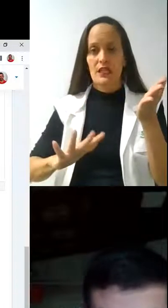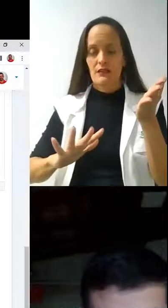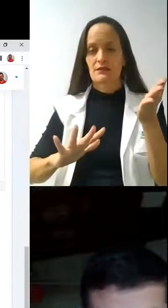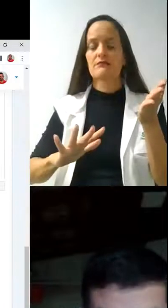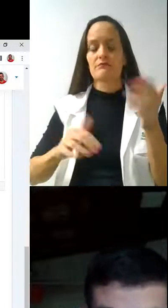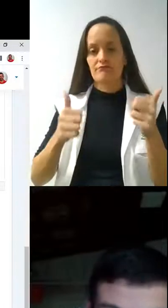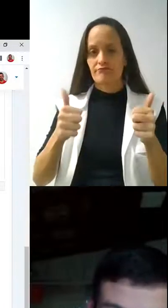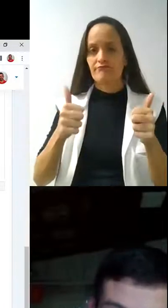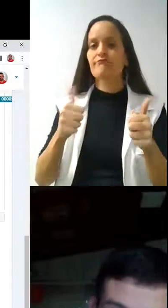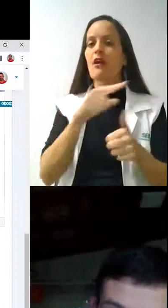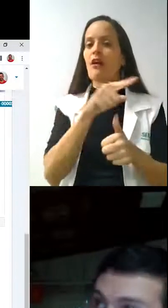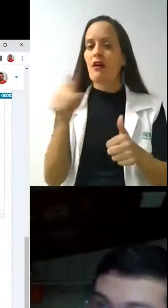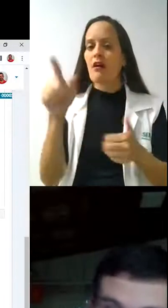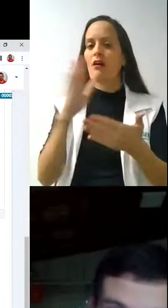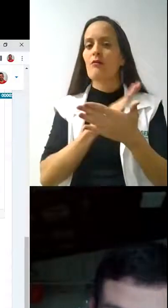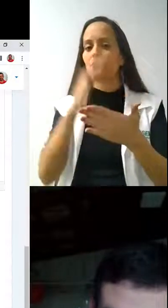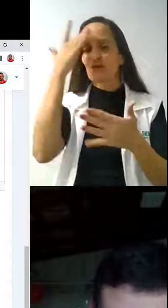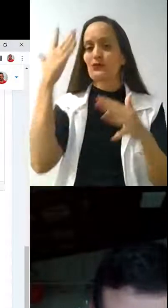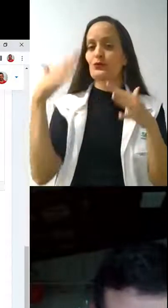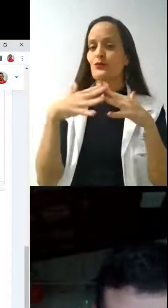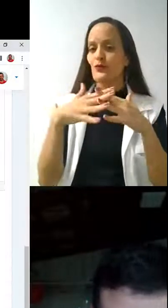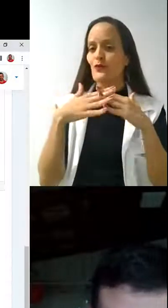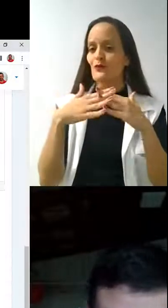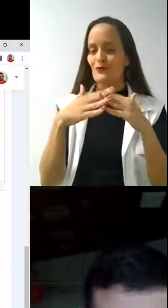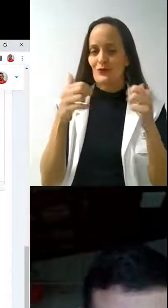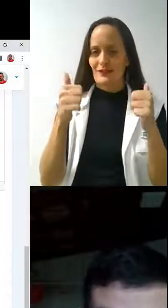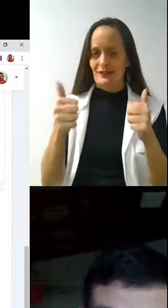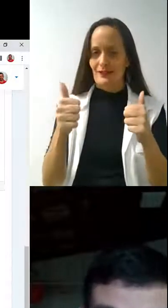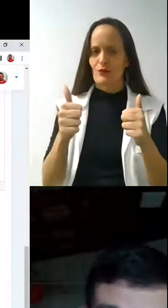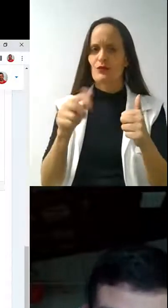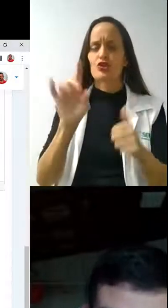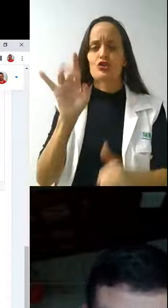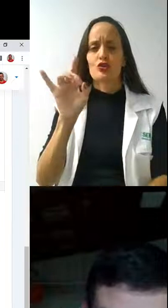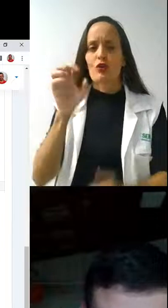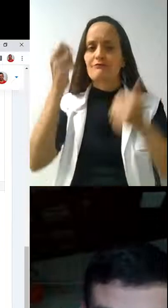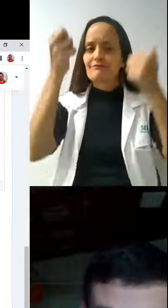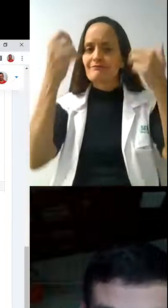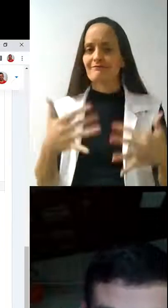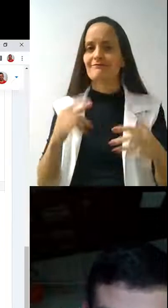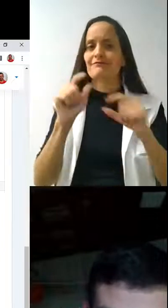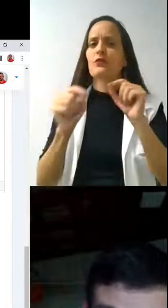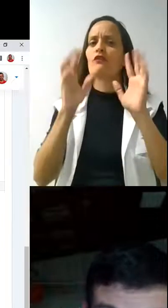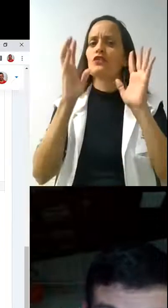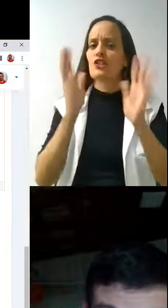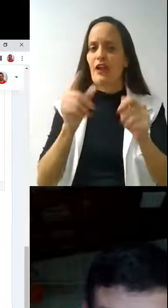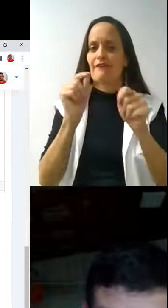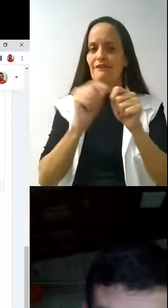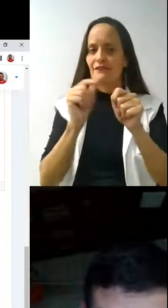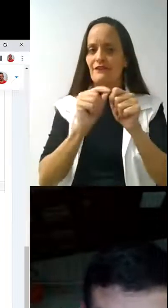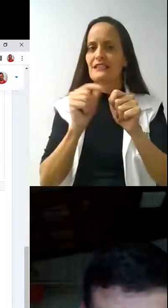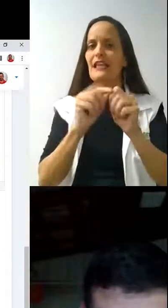né? E aqui está em andamento, na verdade, né? Então, aqui vocês já finalizaram técnicas de redação,